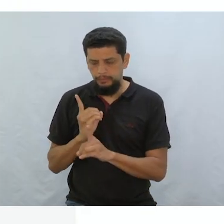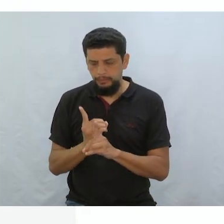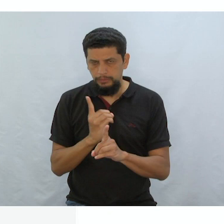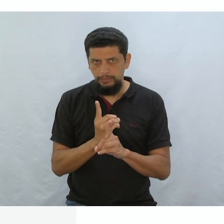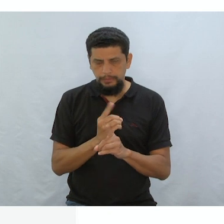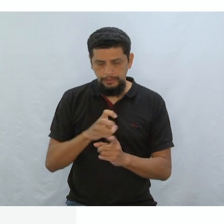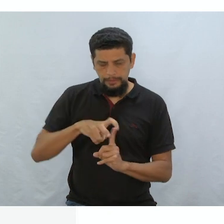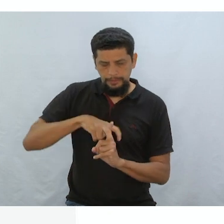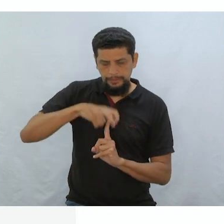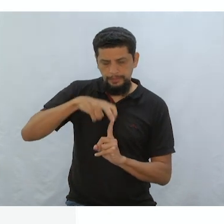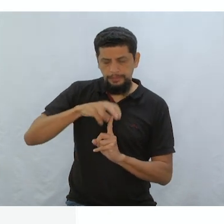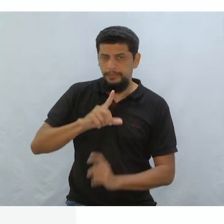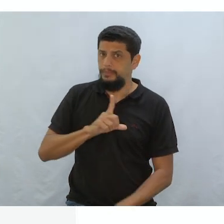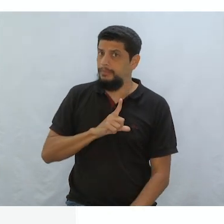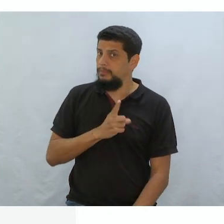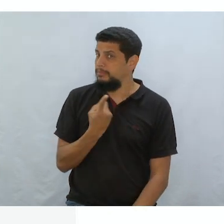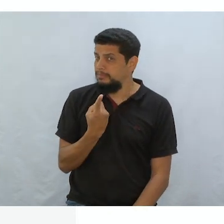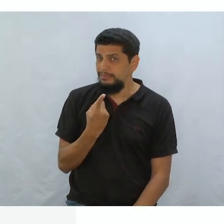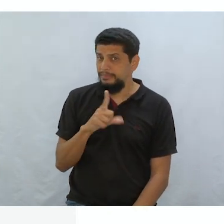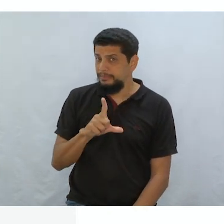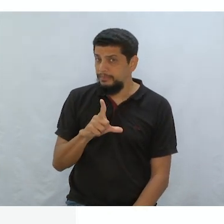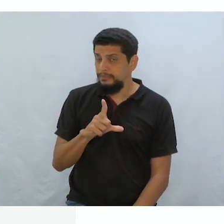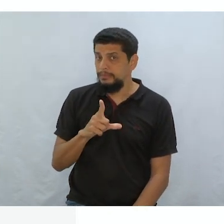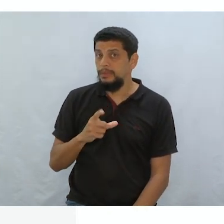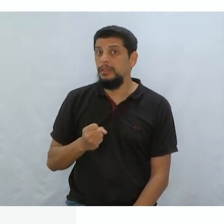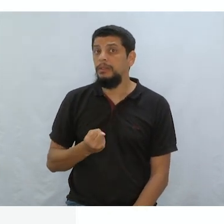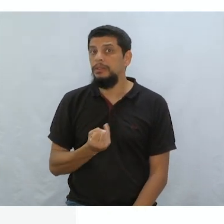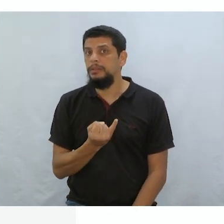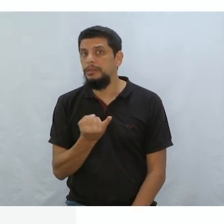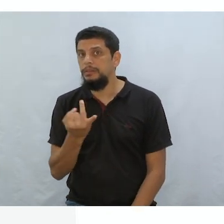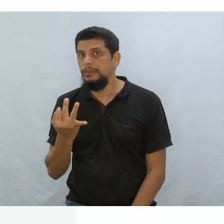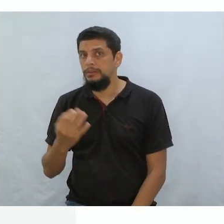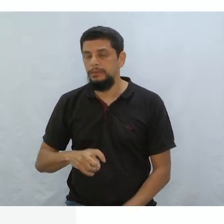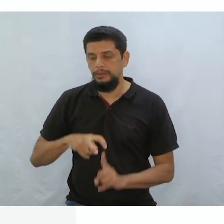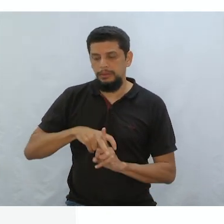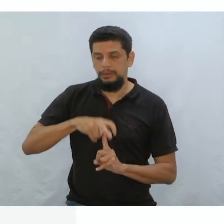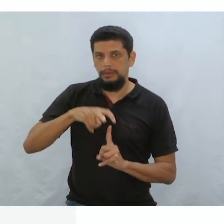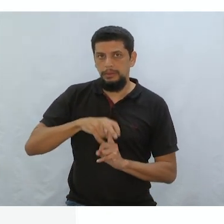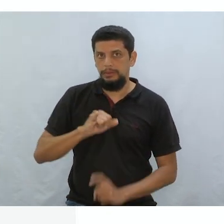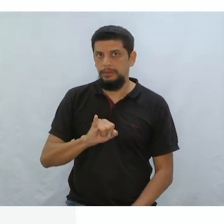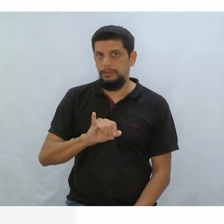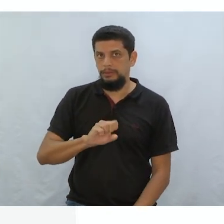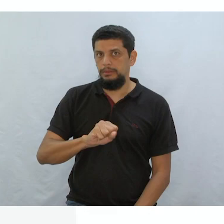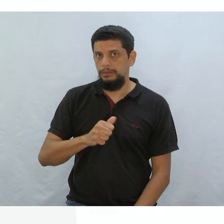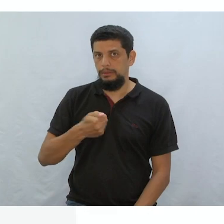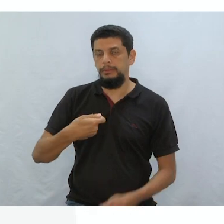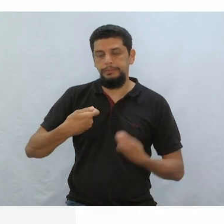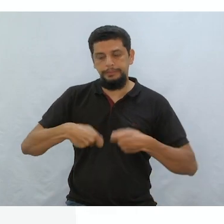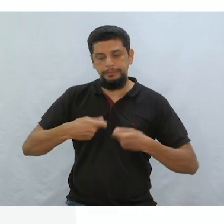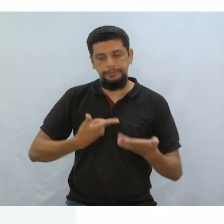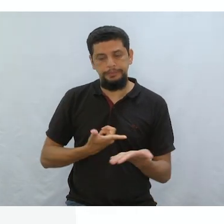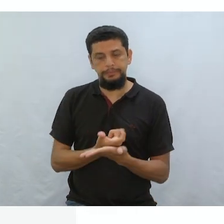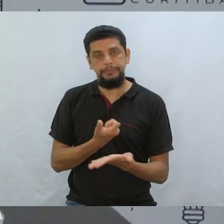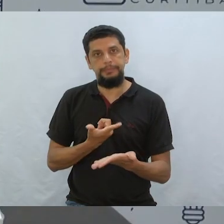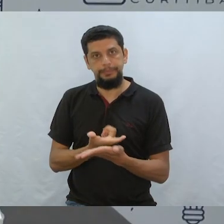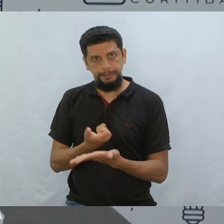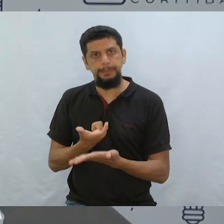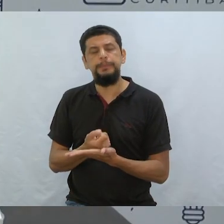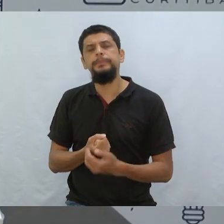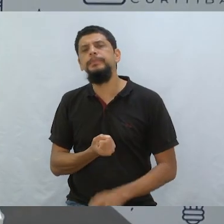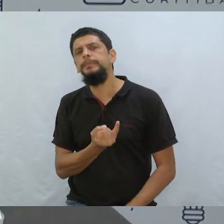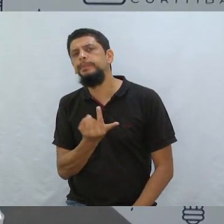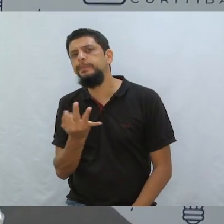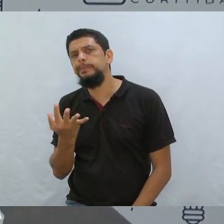garrafas contendo 1 litro, né? Quantas garrafas ela terá que comprar? Então, olhem aqui. Nós